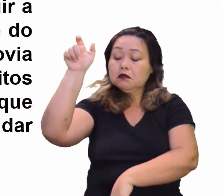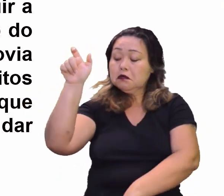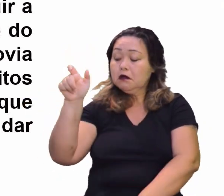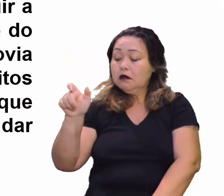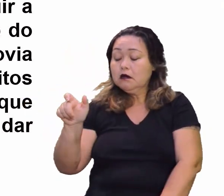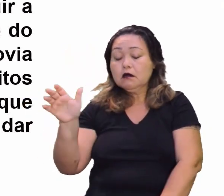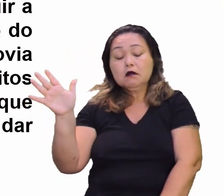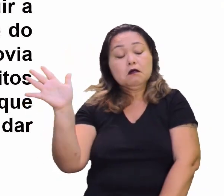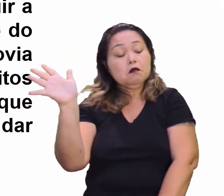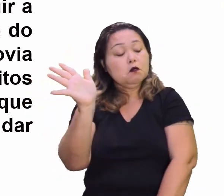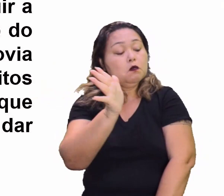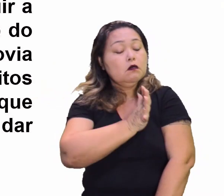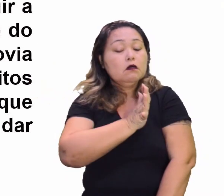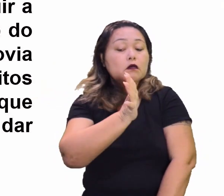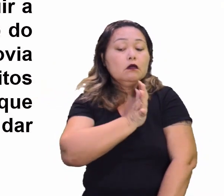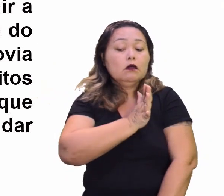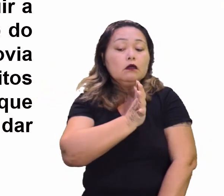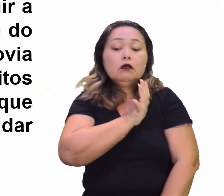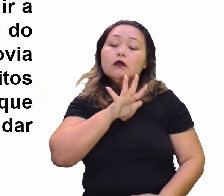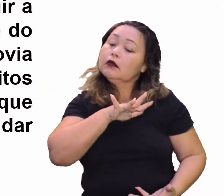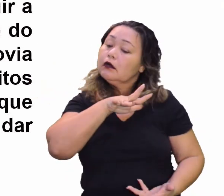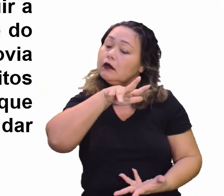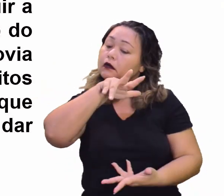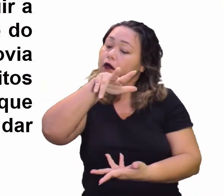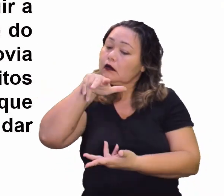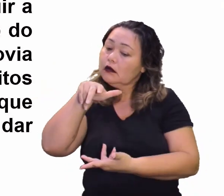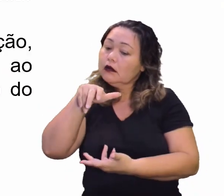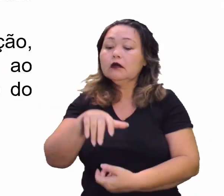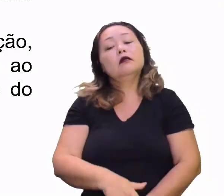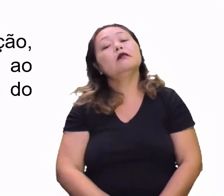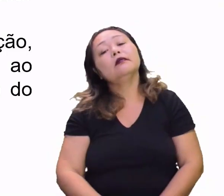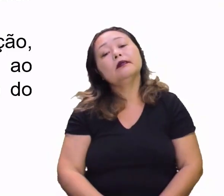mais ricos do mundo. Isso mesmo. Beleza?